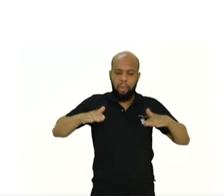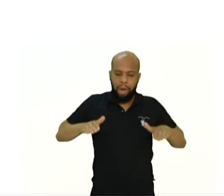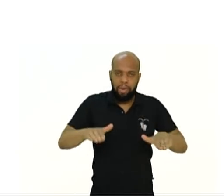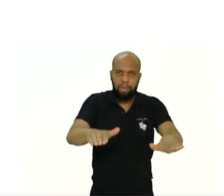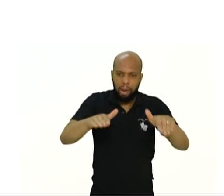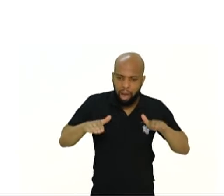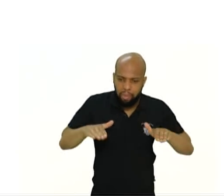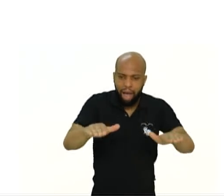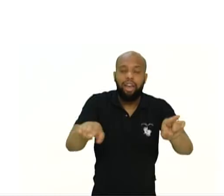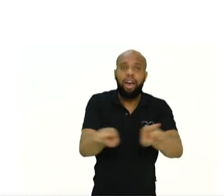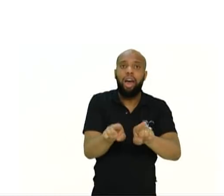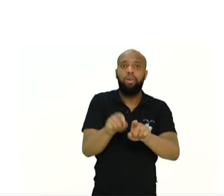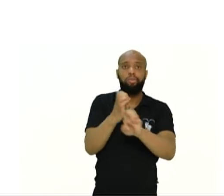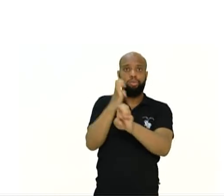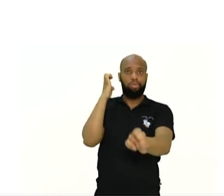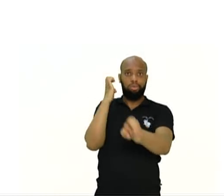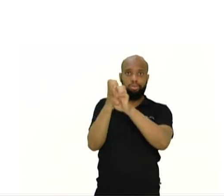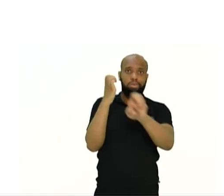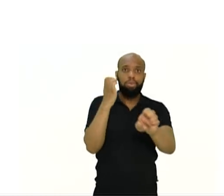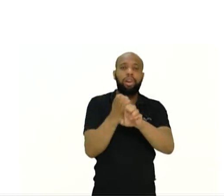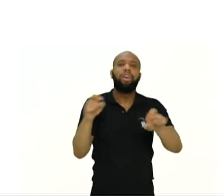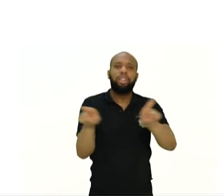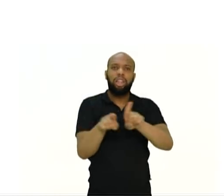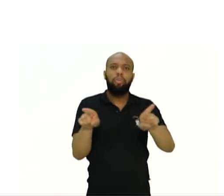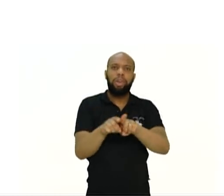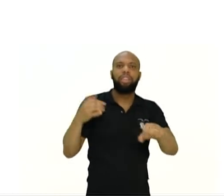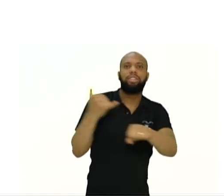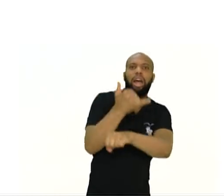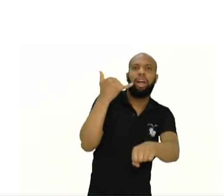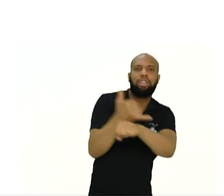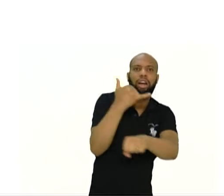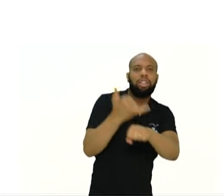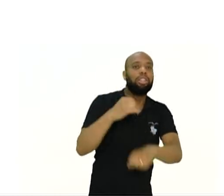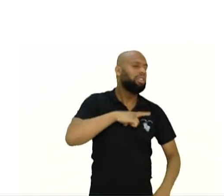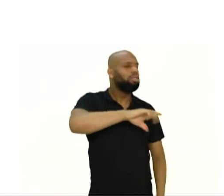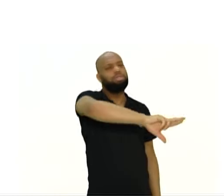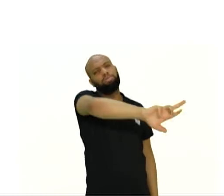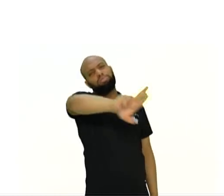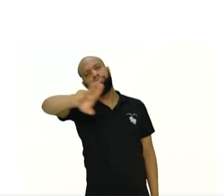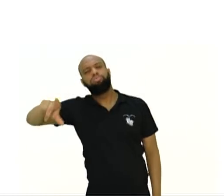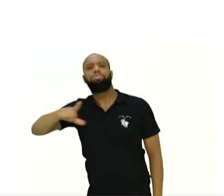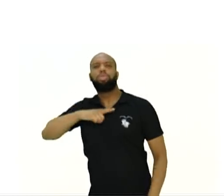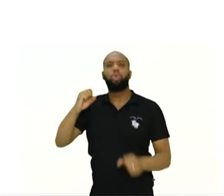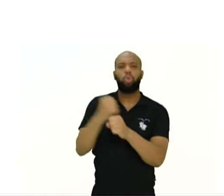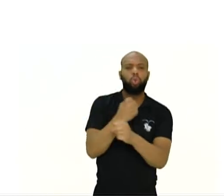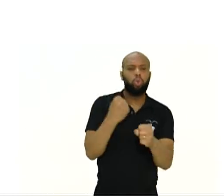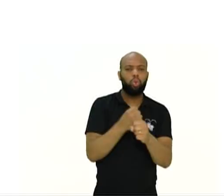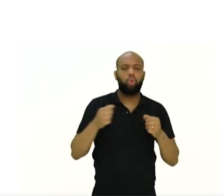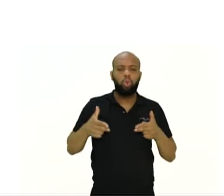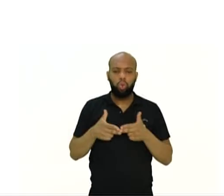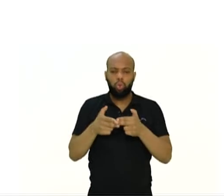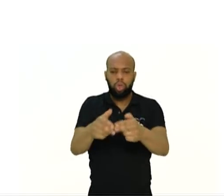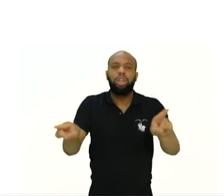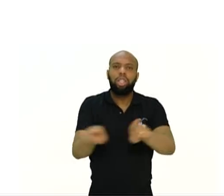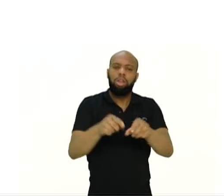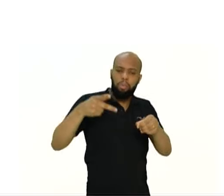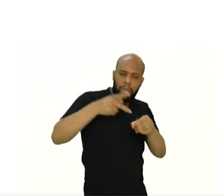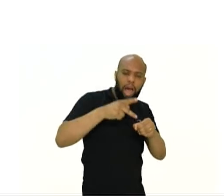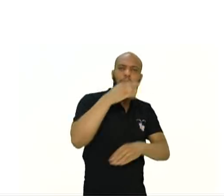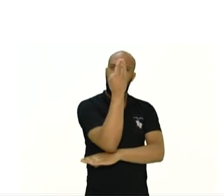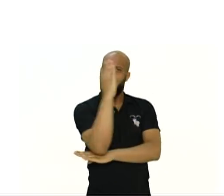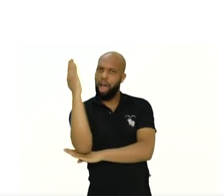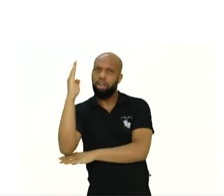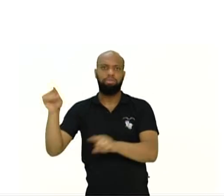indústria de engenharia, siderúrgica. Então são diversas, né? Construção naval, petroquímicas,